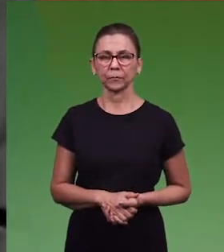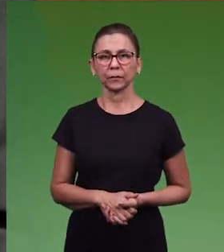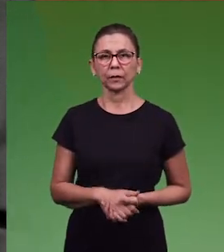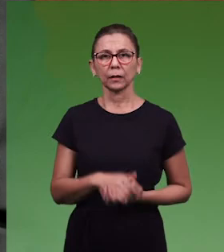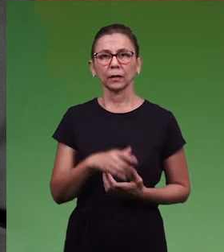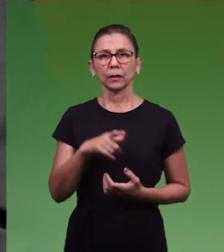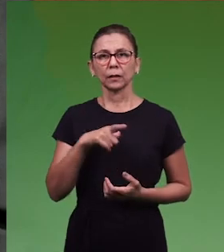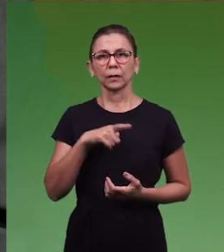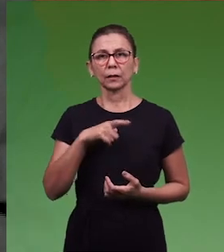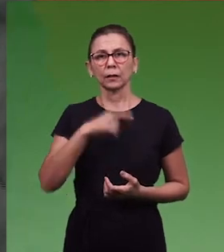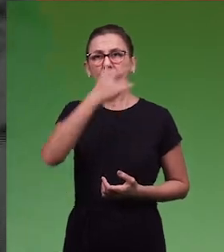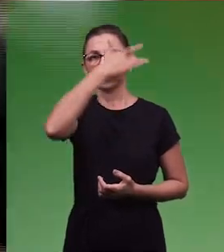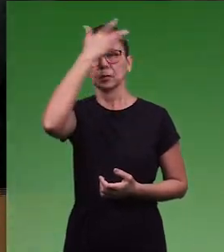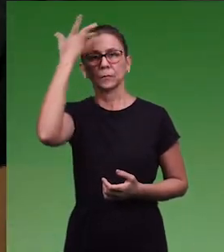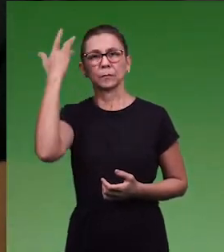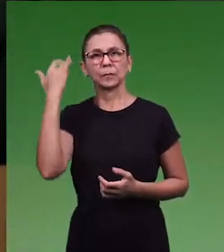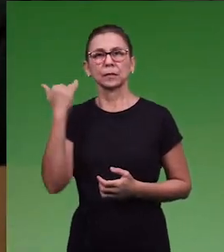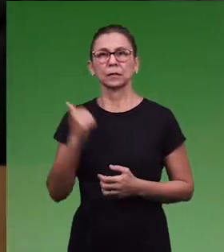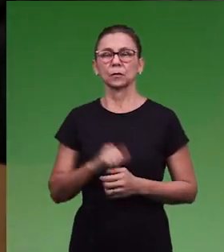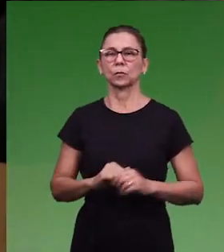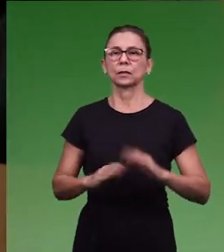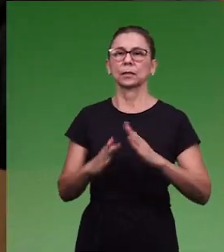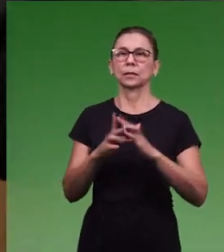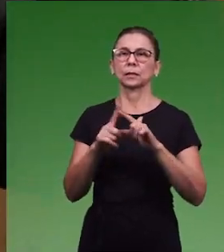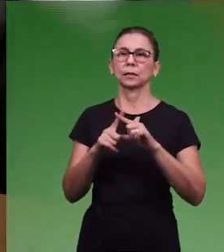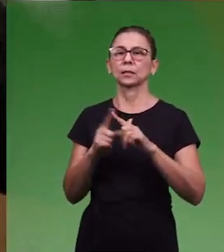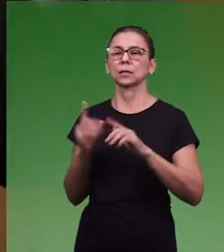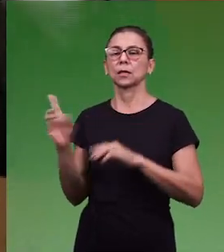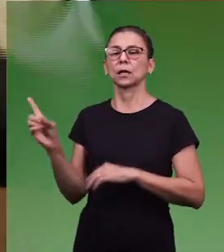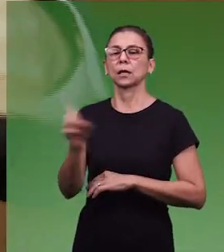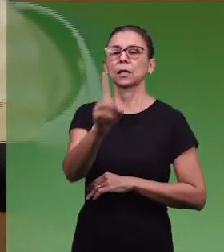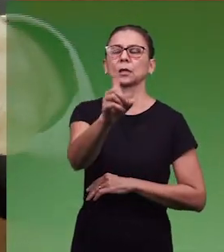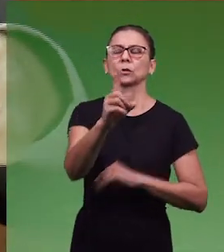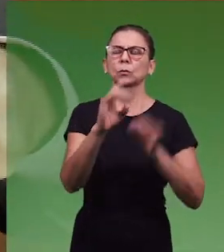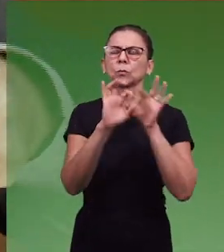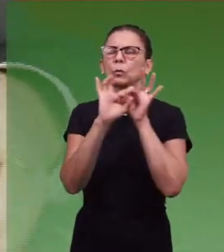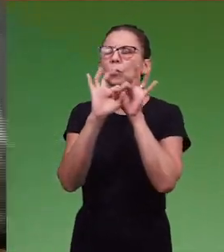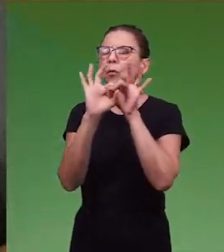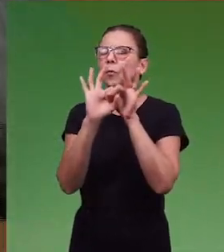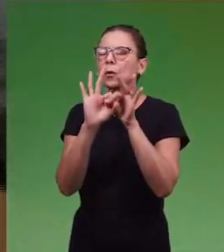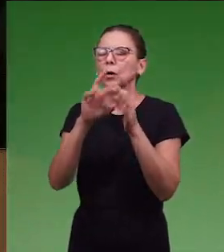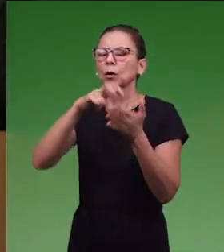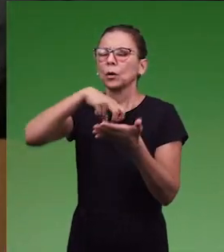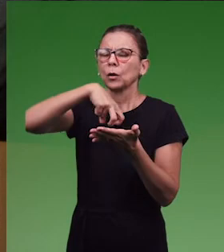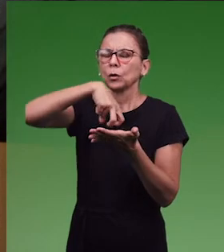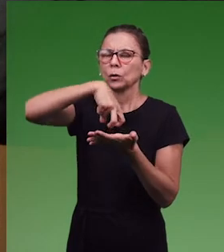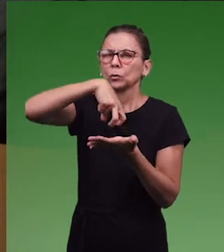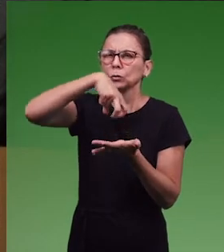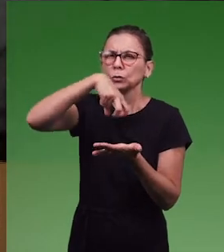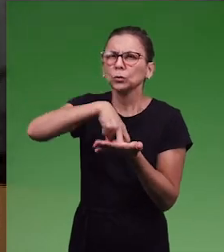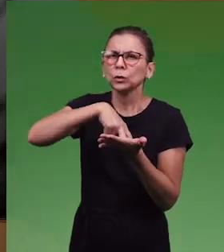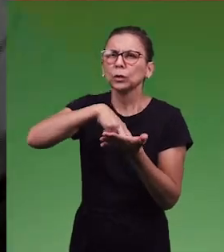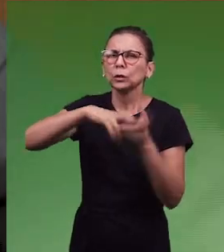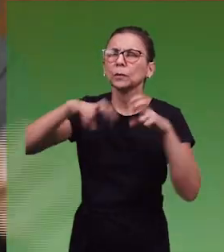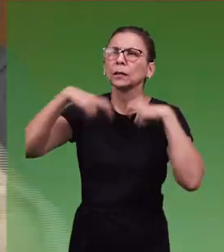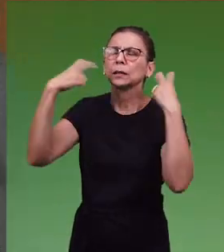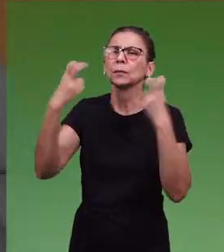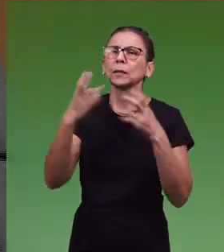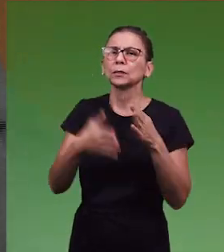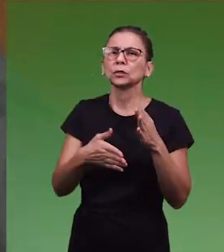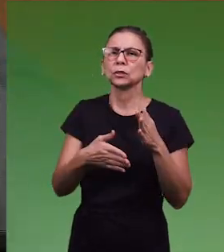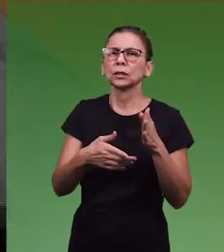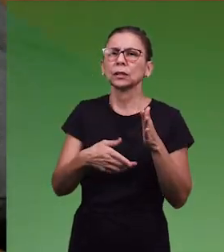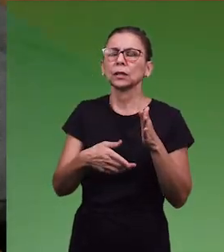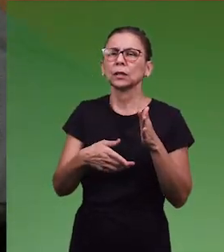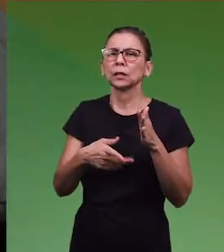Tem gente que chegou numa comunhão muito grande na igreja. Quando ajoelhou para clamar, ele já está falando língua estranha. O